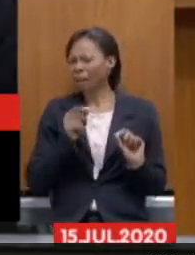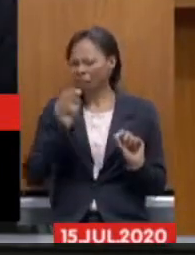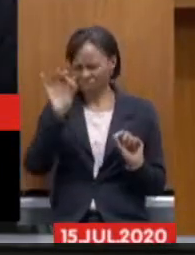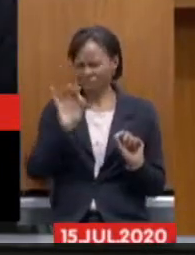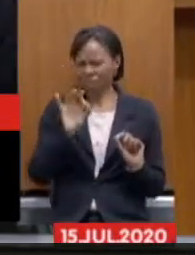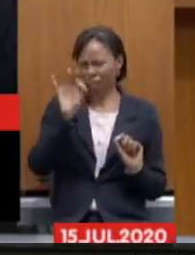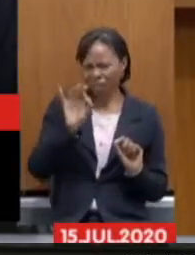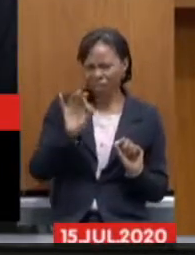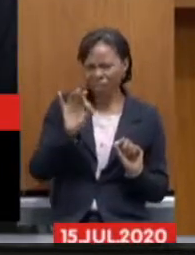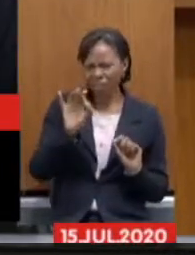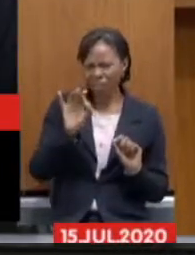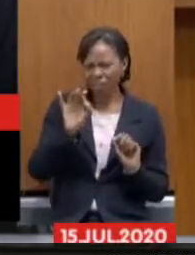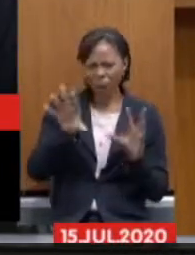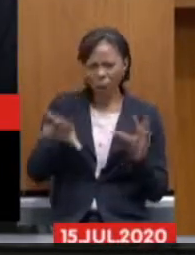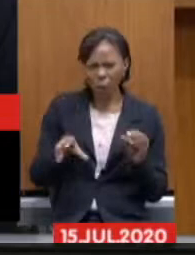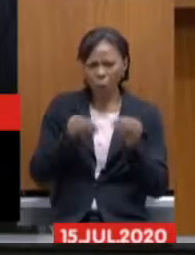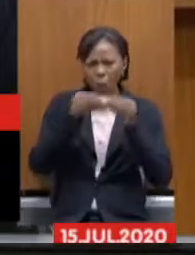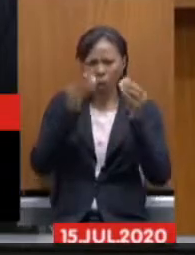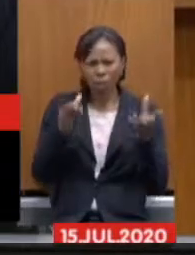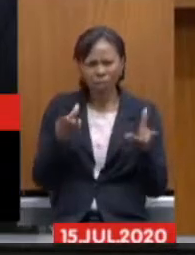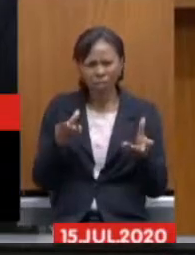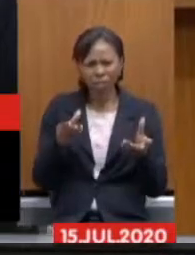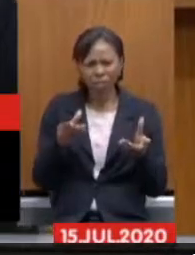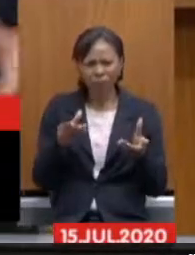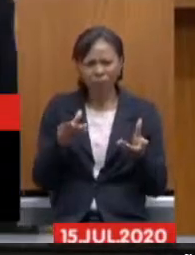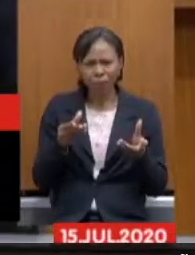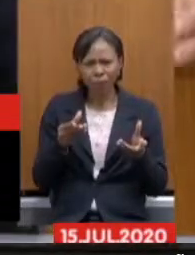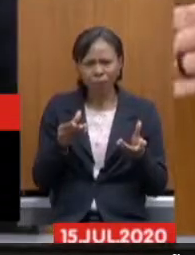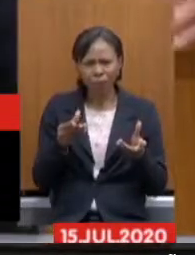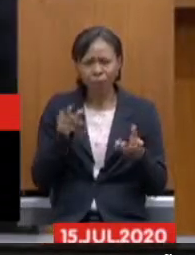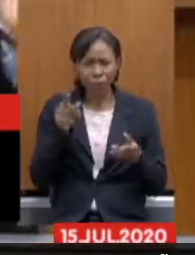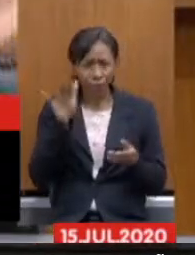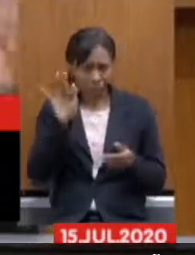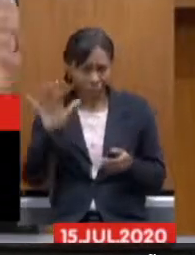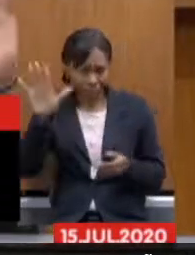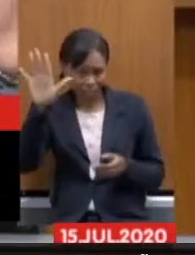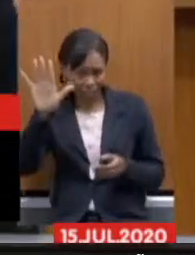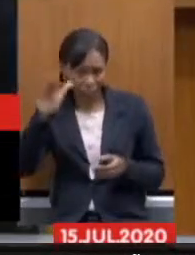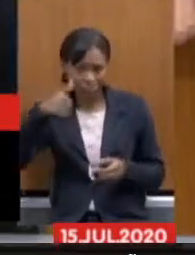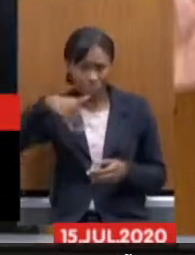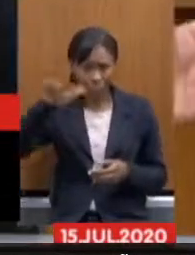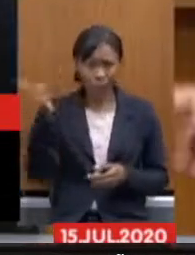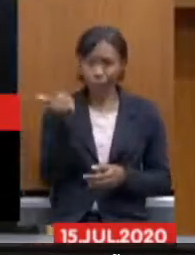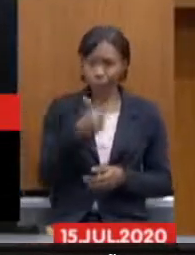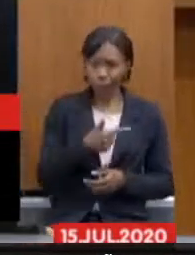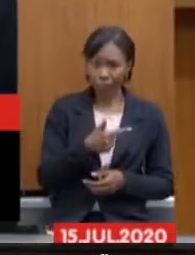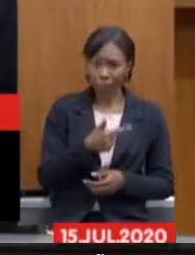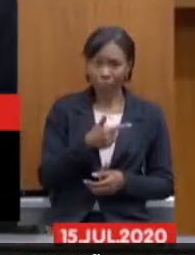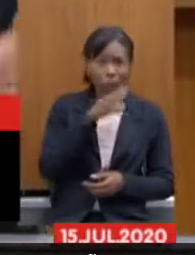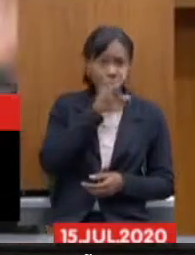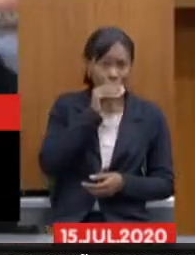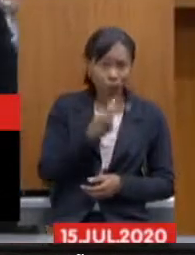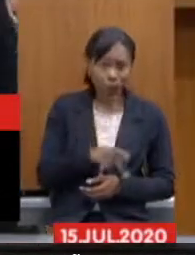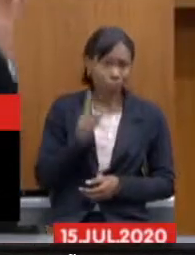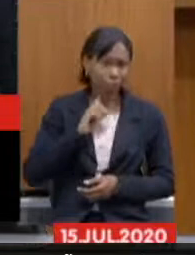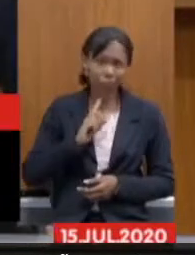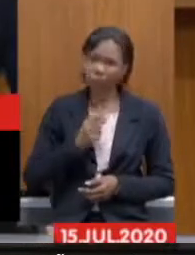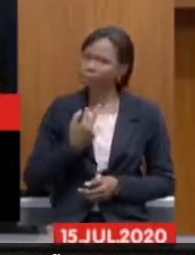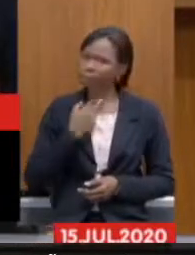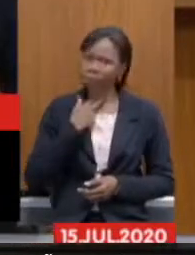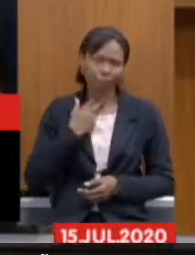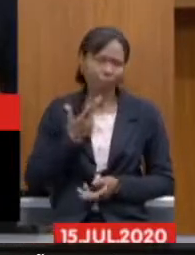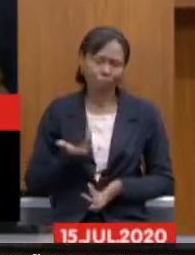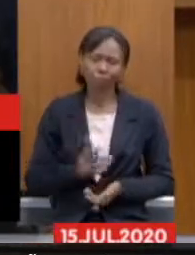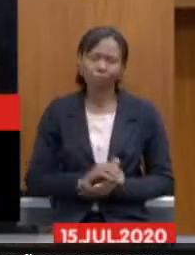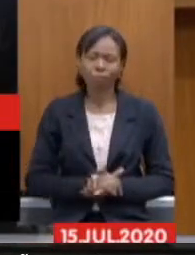que o servidor federal ganha três quatro cinco vezes mais que o servidor estadual então não é justo que o servidor de minas paga essa conta igor pinheiro